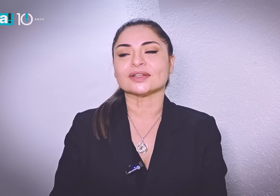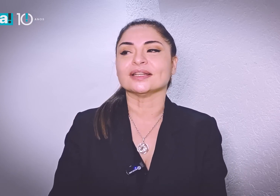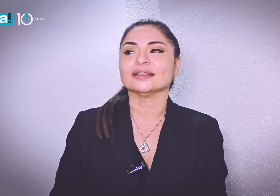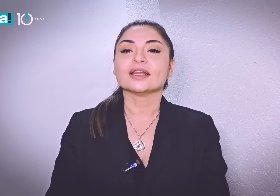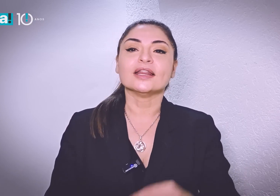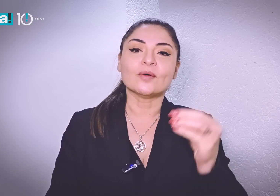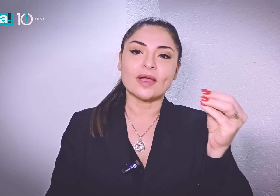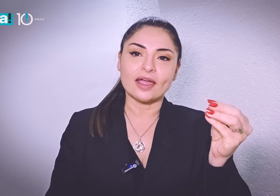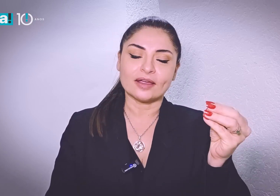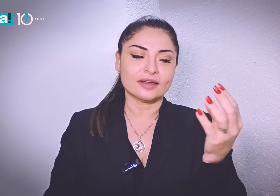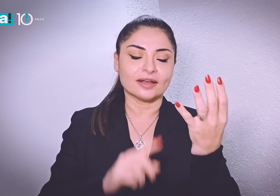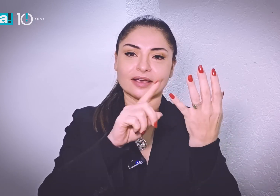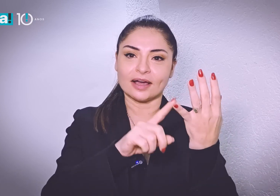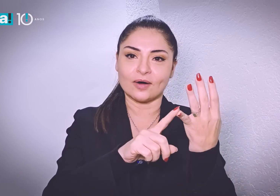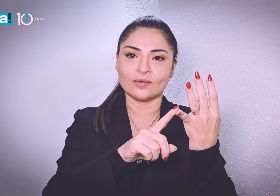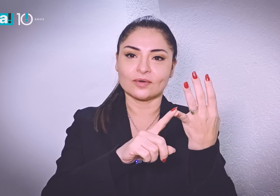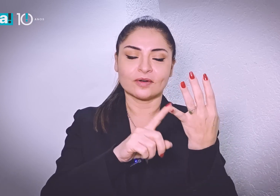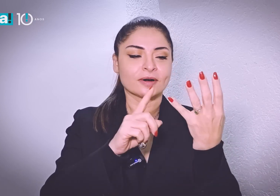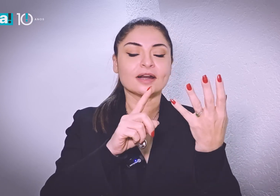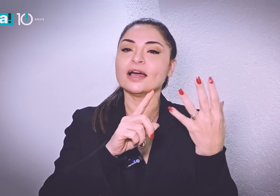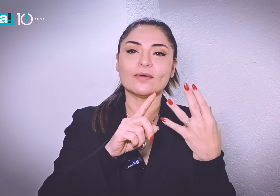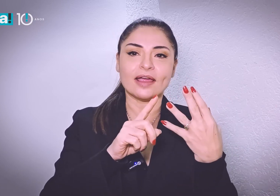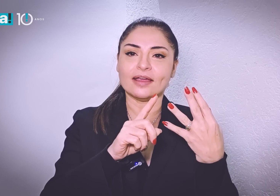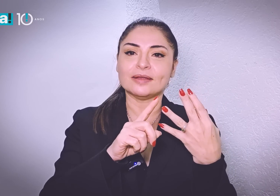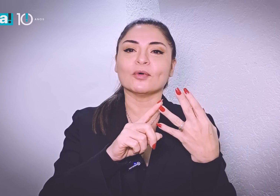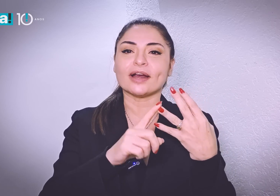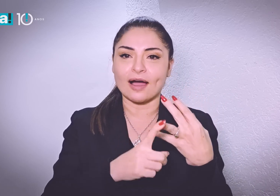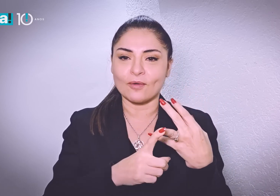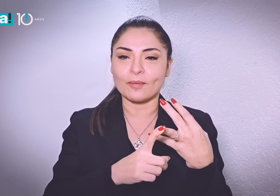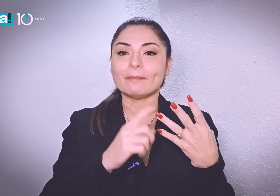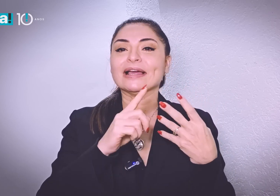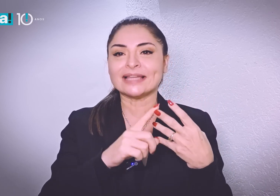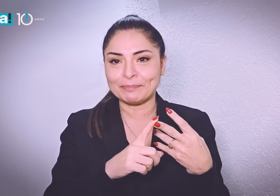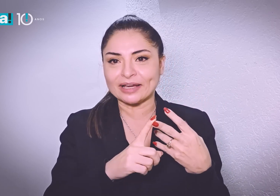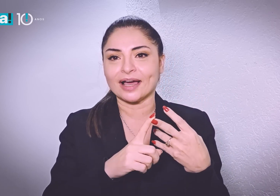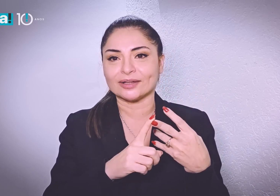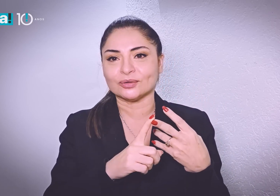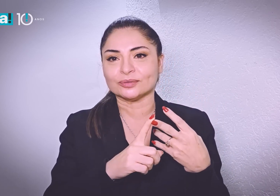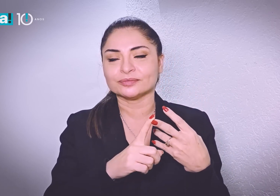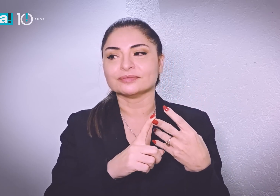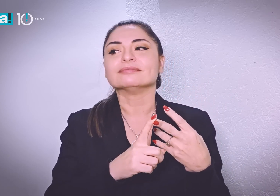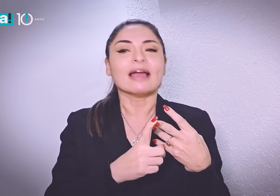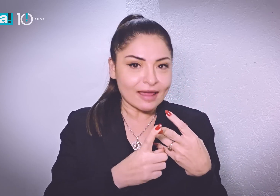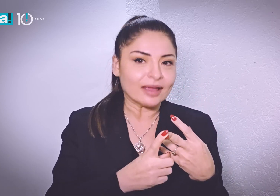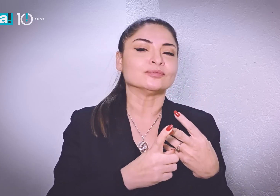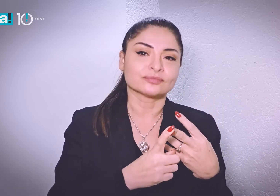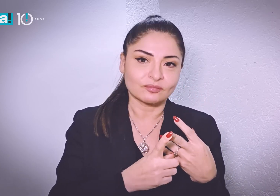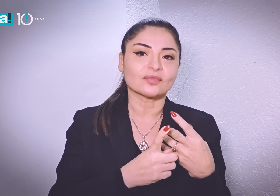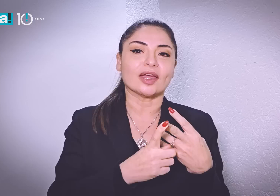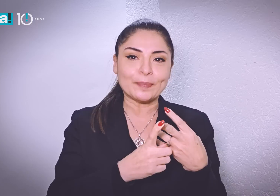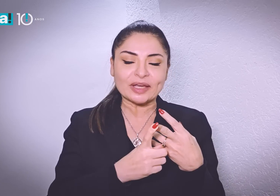colocado isso aqui. Não é ilegal, não é imoral, mas é pecado?